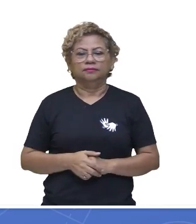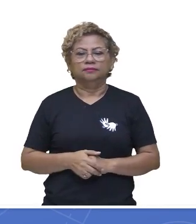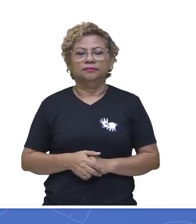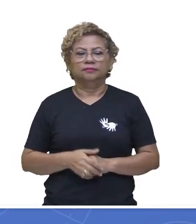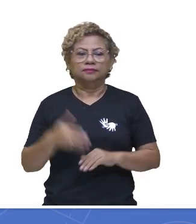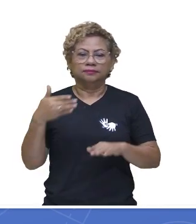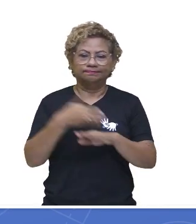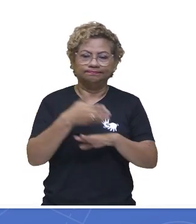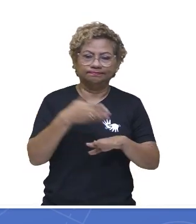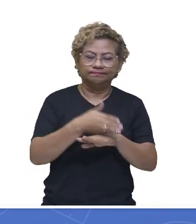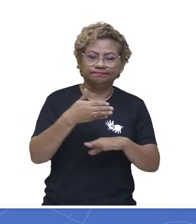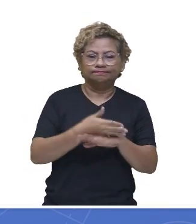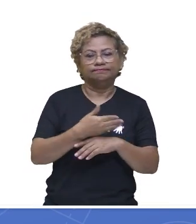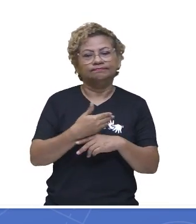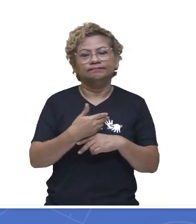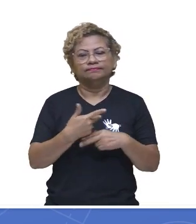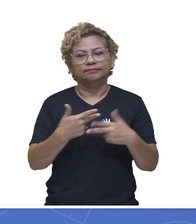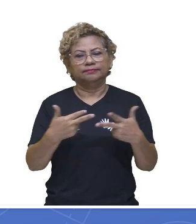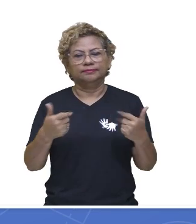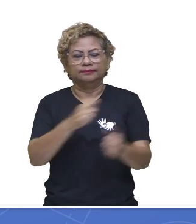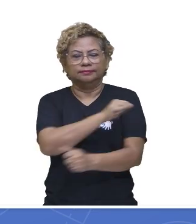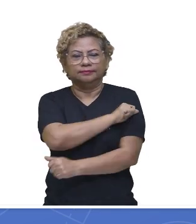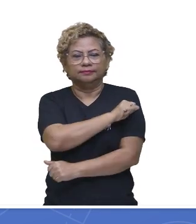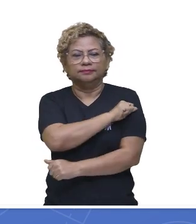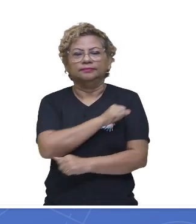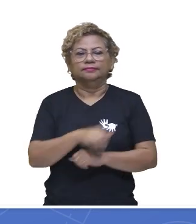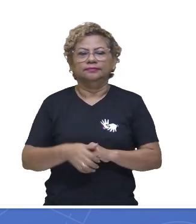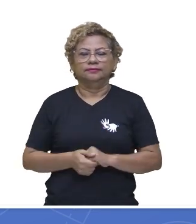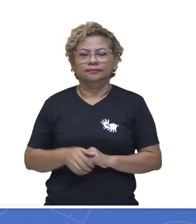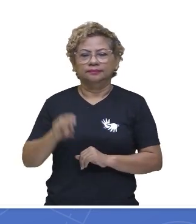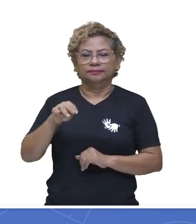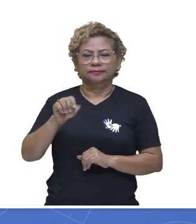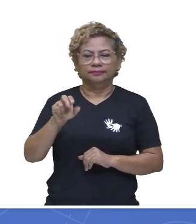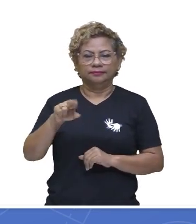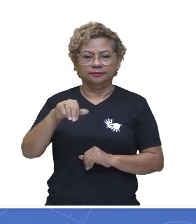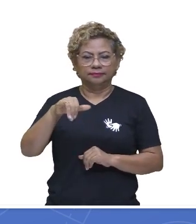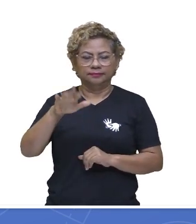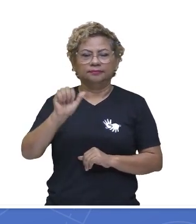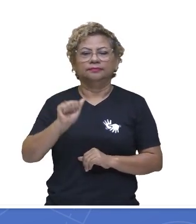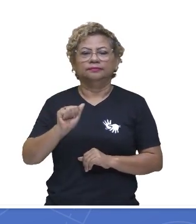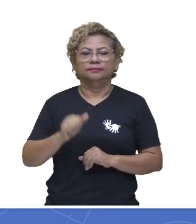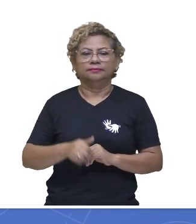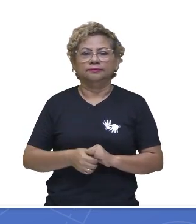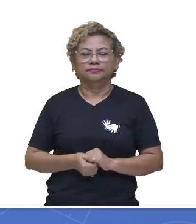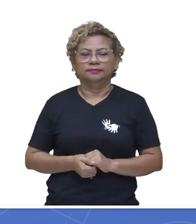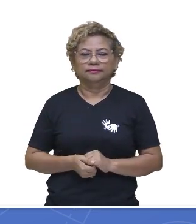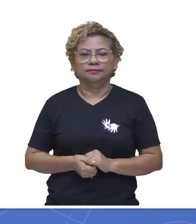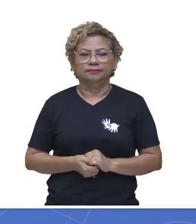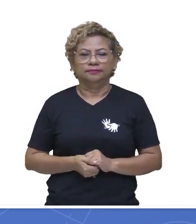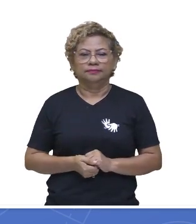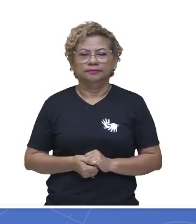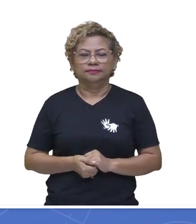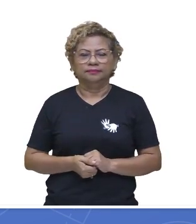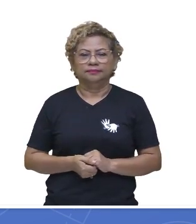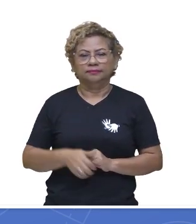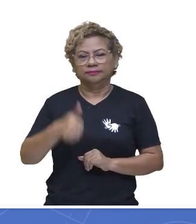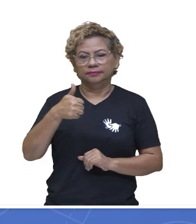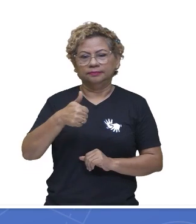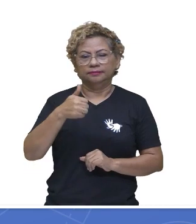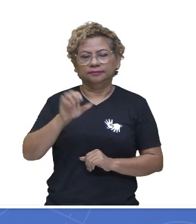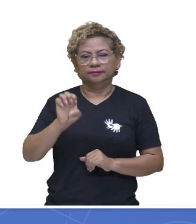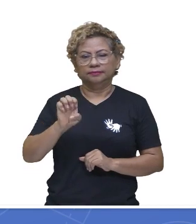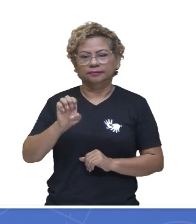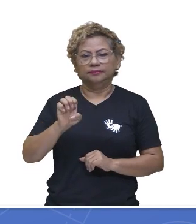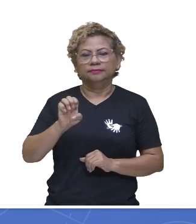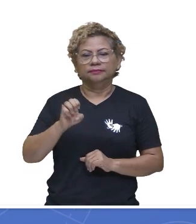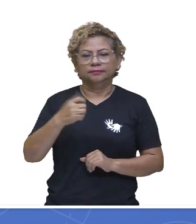gente participando. Maria, né? Maria colocou direitinho aqui. Questão 1, letra E, questão 2,